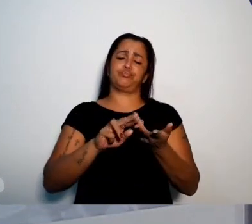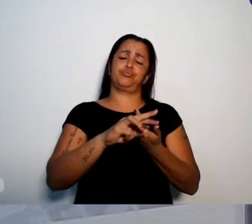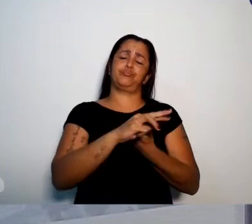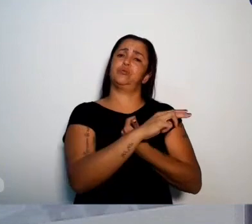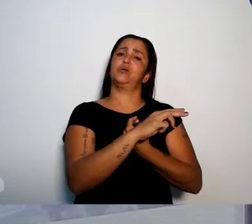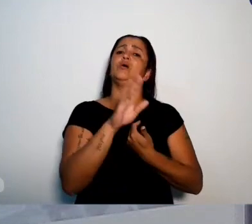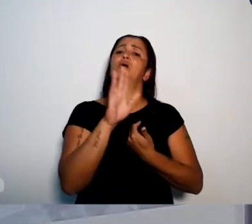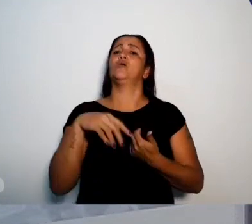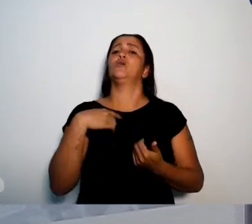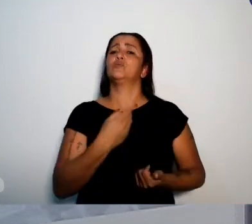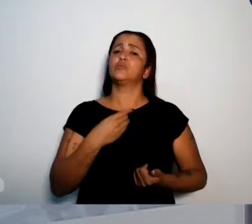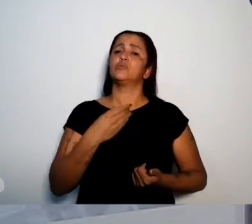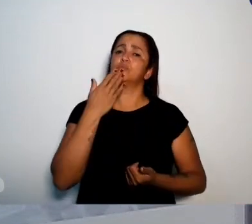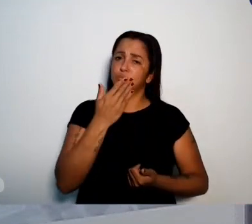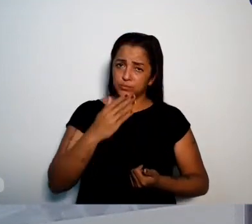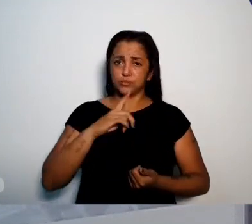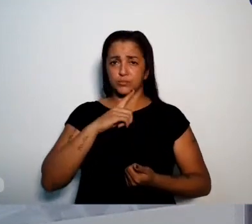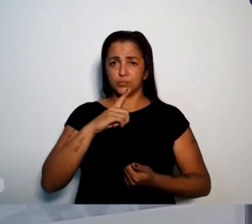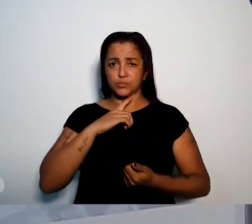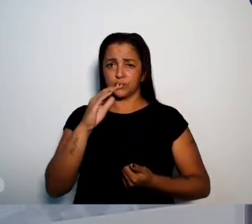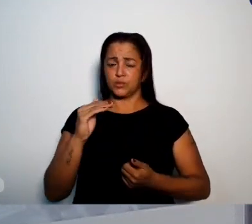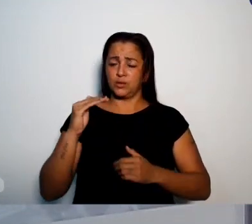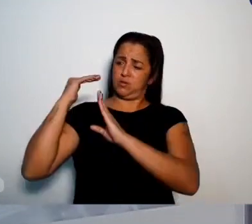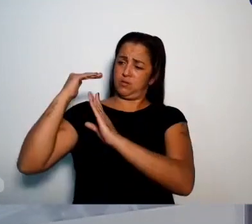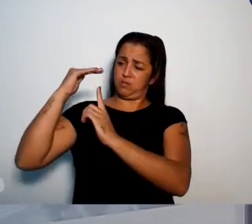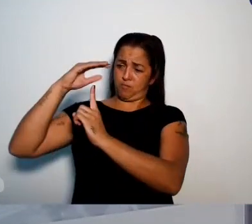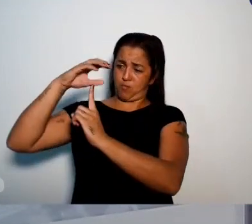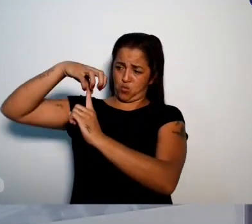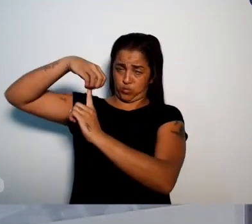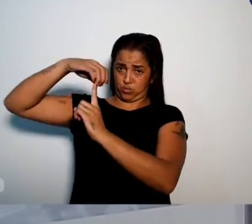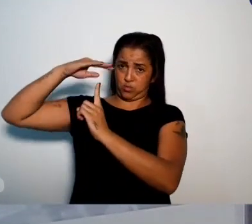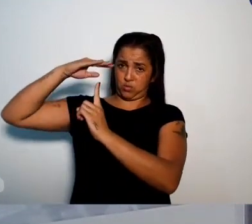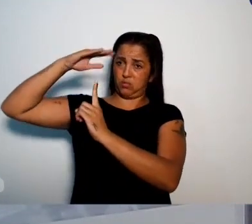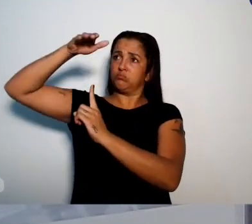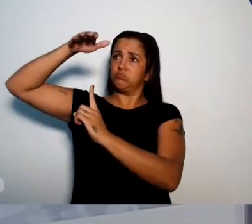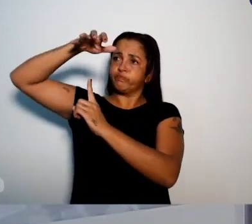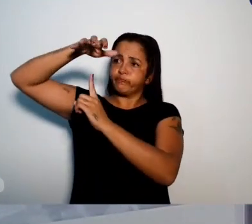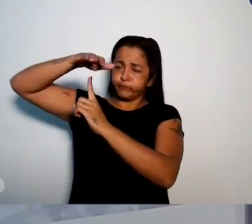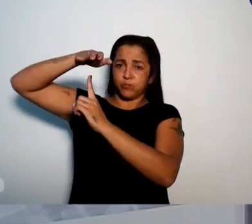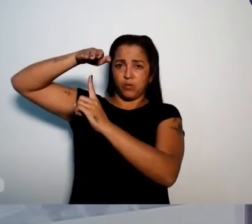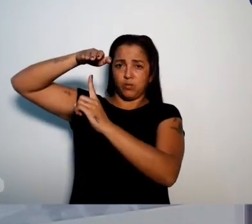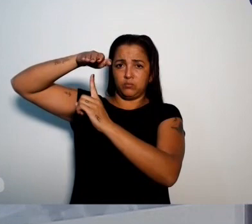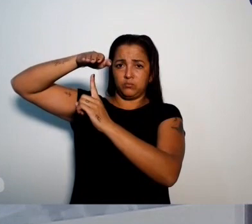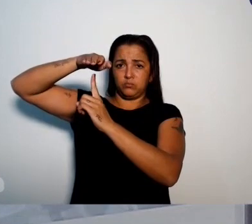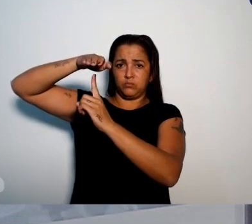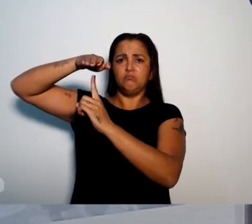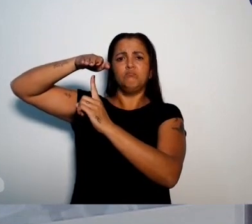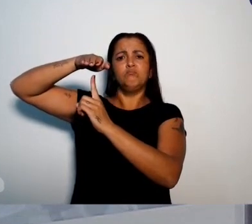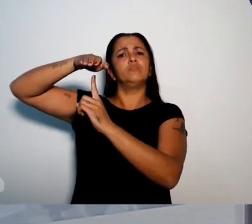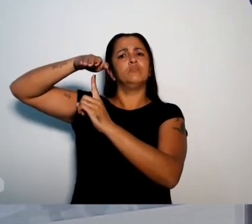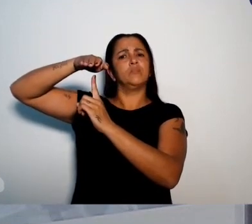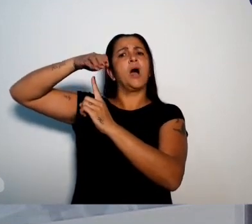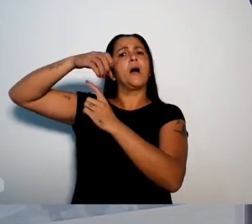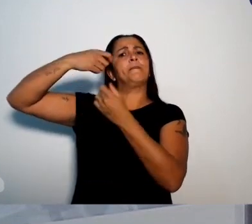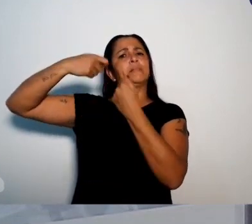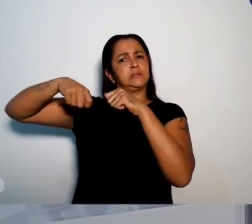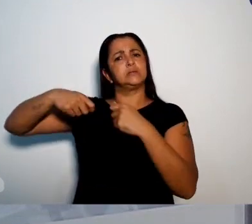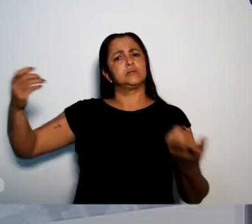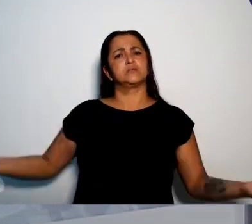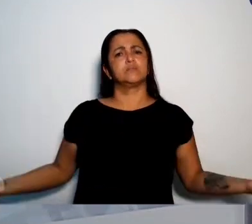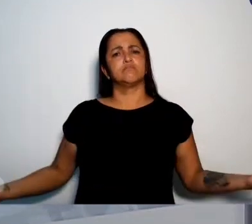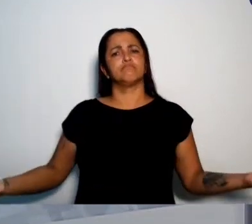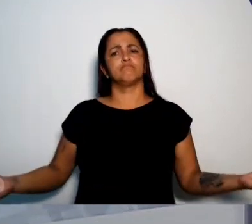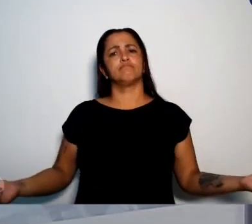essa cobertura, esse abrigo para aquelas pessoas que nos procuraram, os moradores ali da chácara